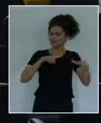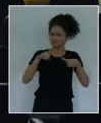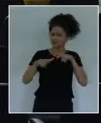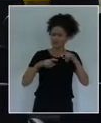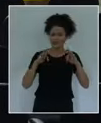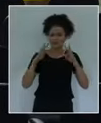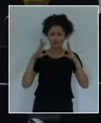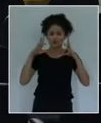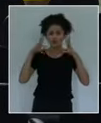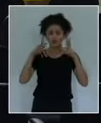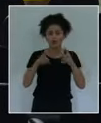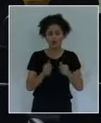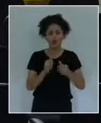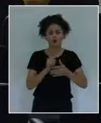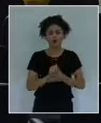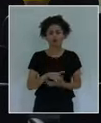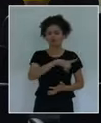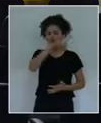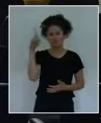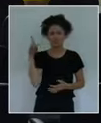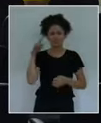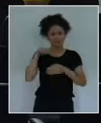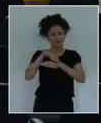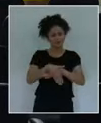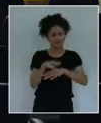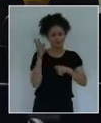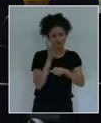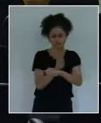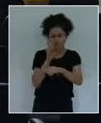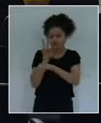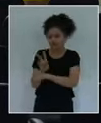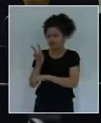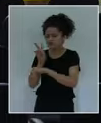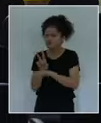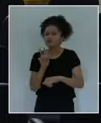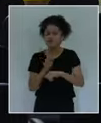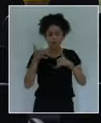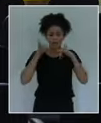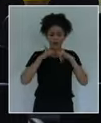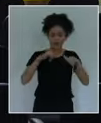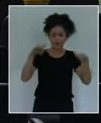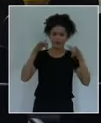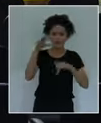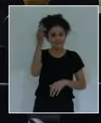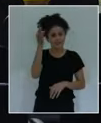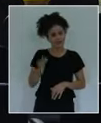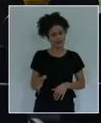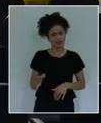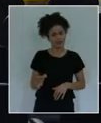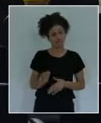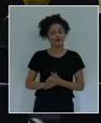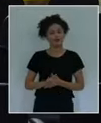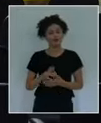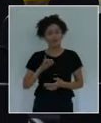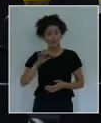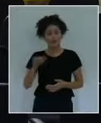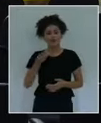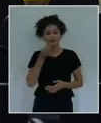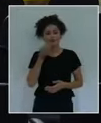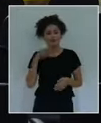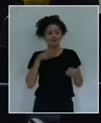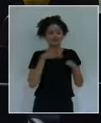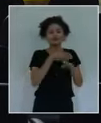de noite, monitorando, dando as informações corretas. Também tive a oportunidade de estar lá na brecha, conversei com um